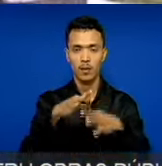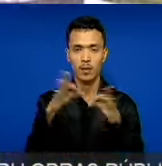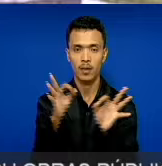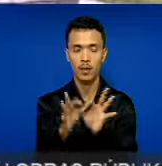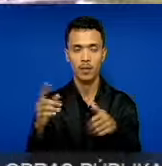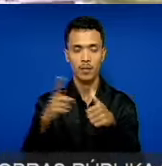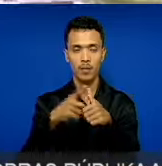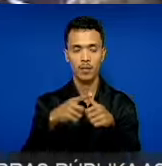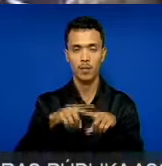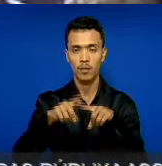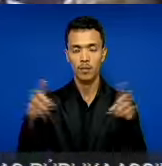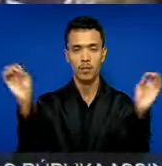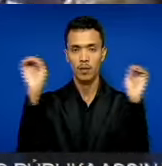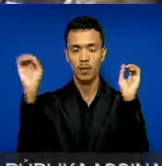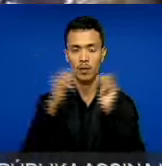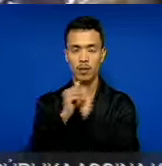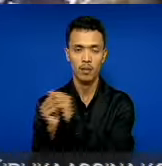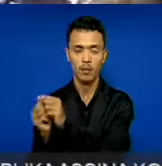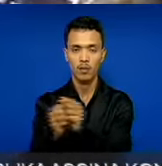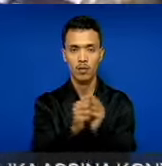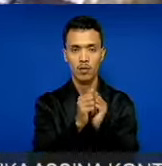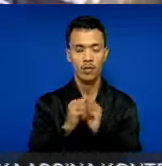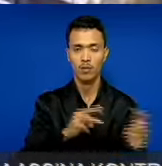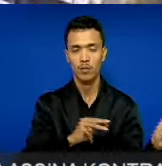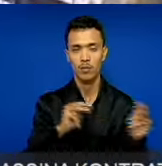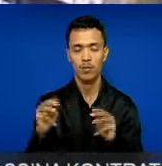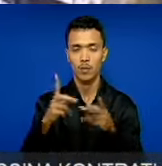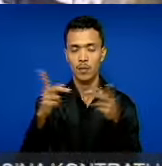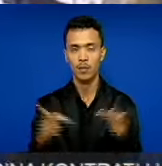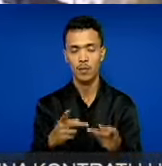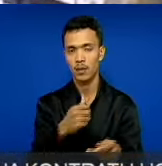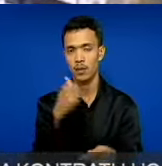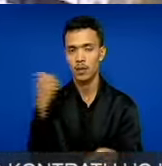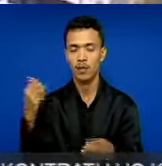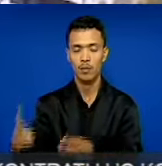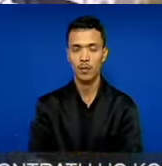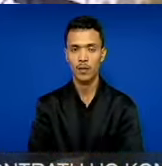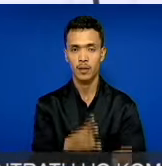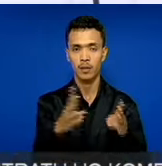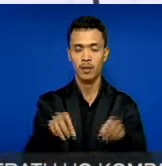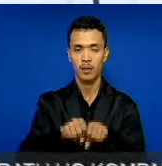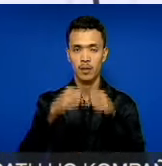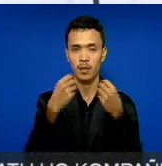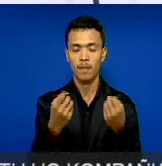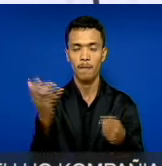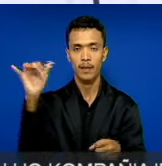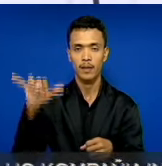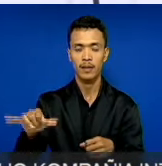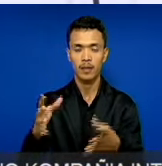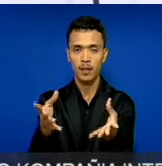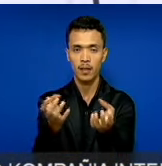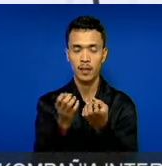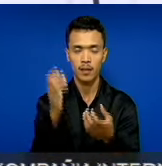dalang, mabe la kohi kopera, muda ba fatin seluk nebe mos estrada seat. Mas sira hakarak sunu, sira hakarak impede, sira